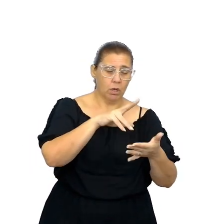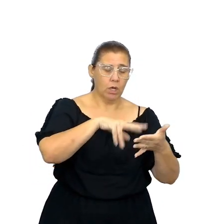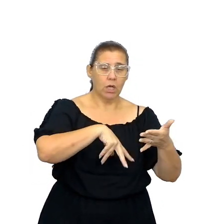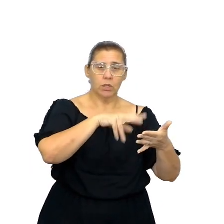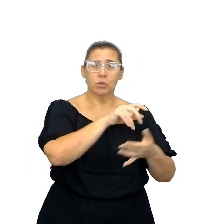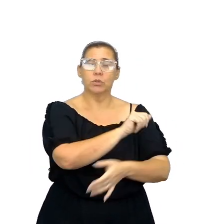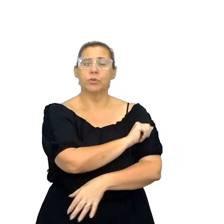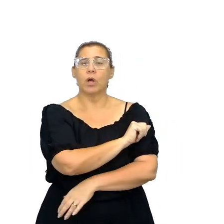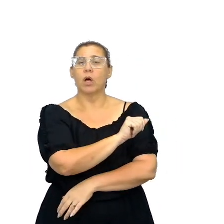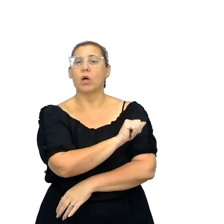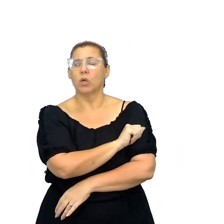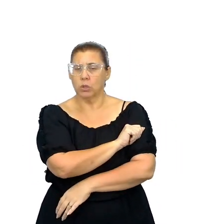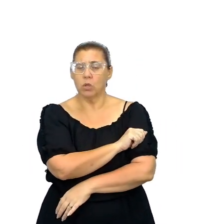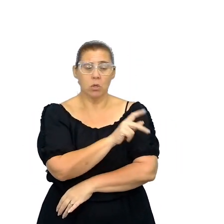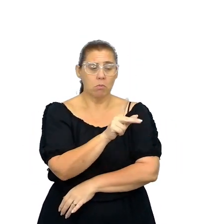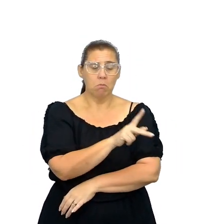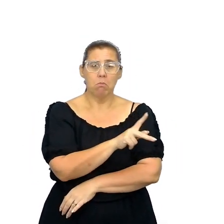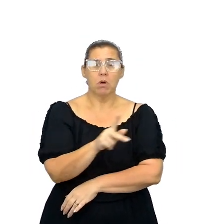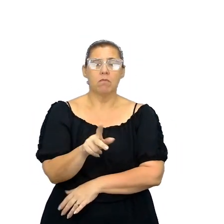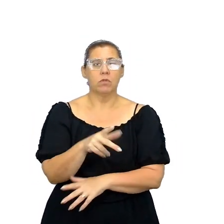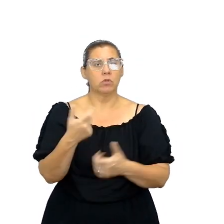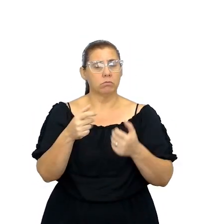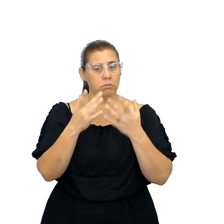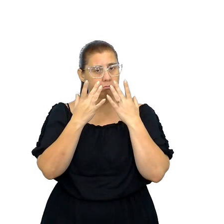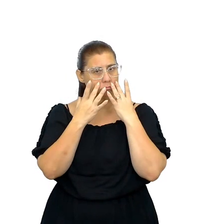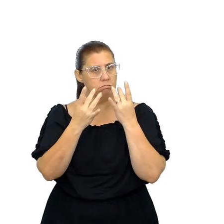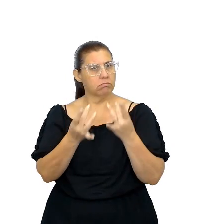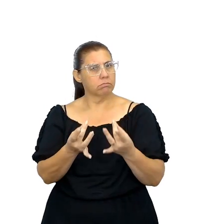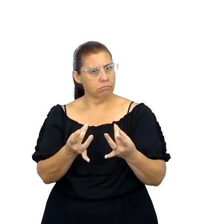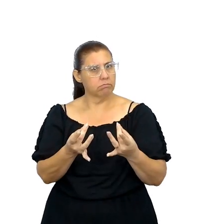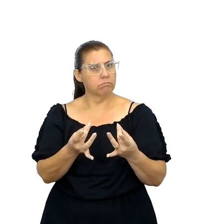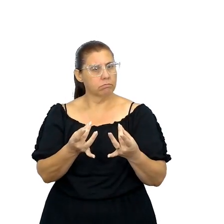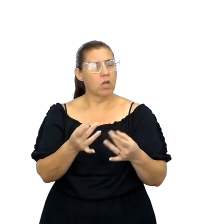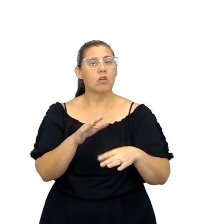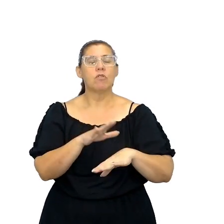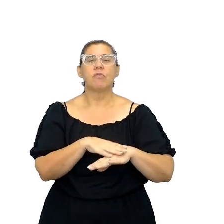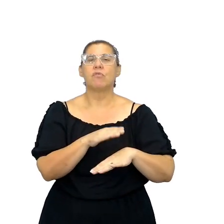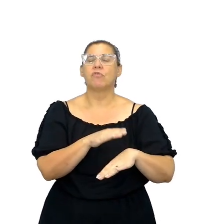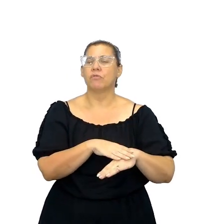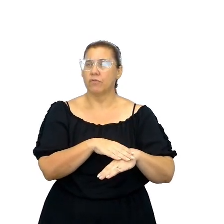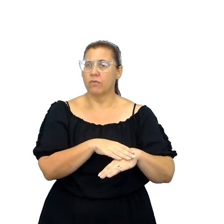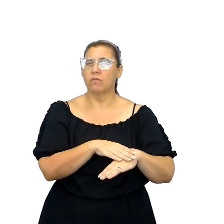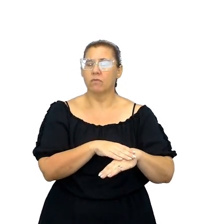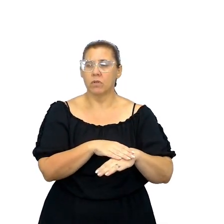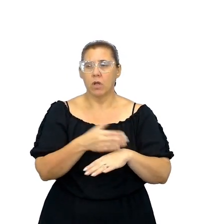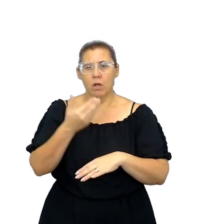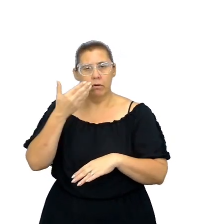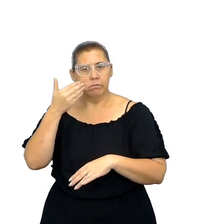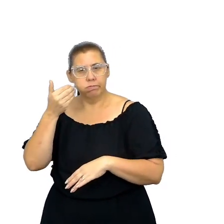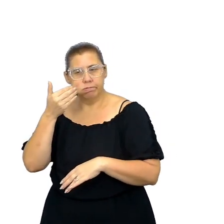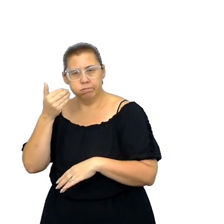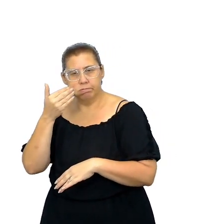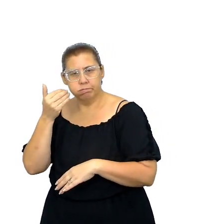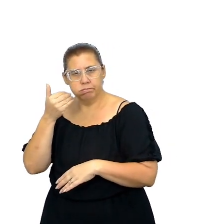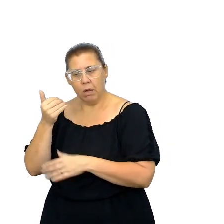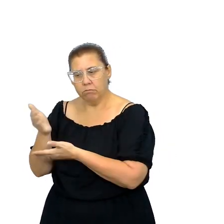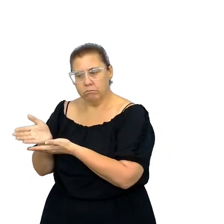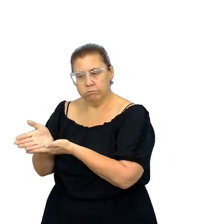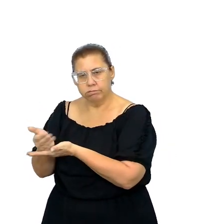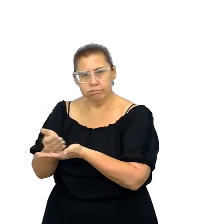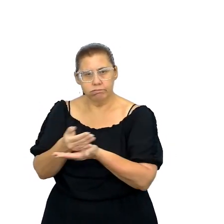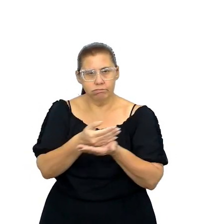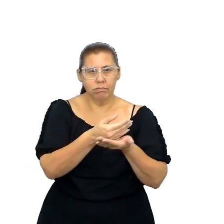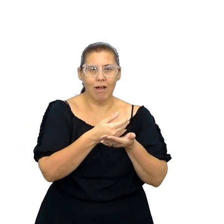entre os estudantes, o professor precisa ficar atento e realizar essa coleta de evidências, né,